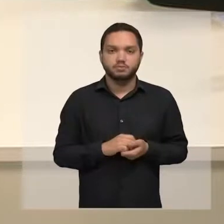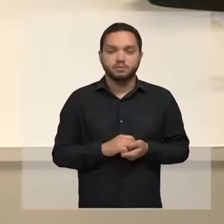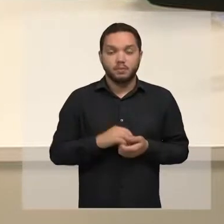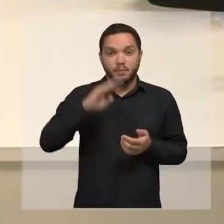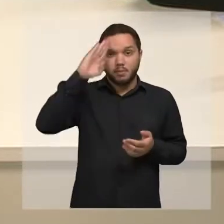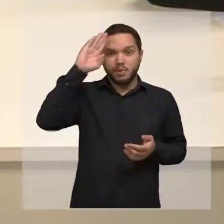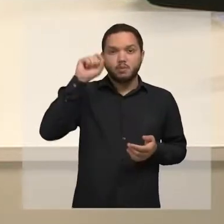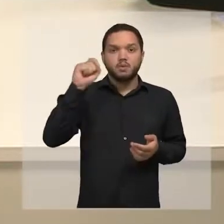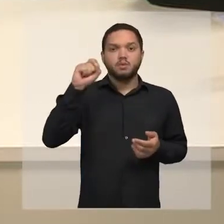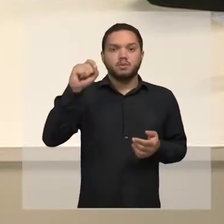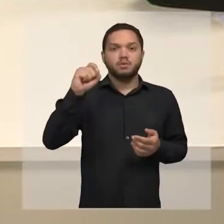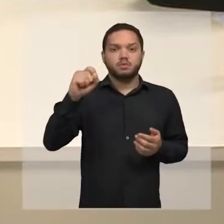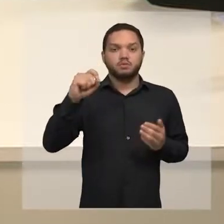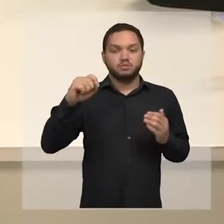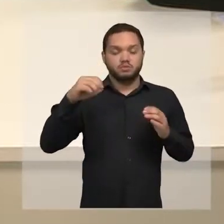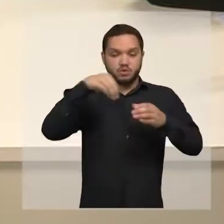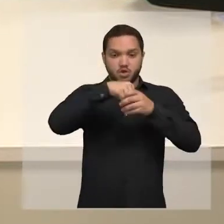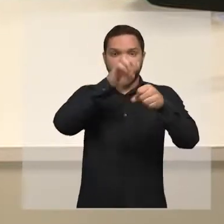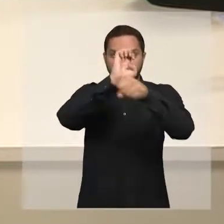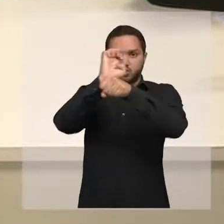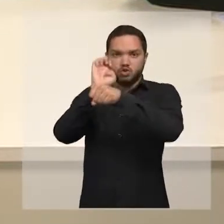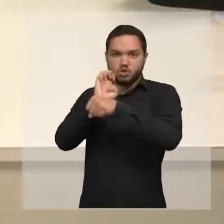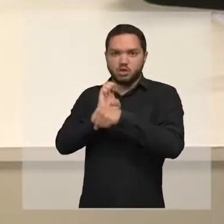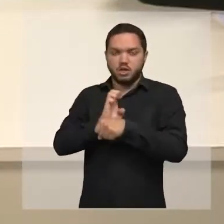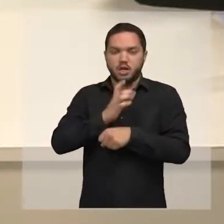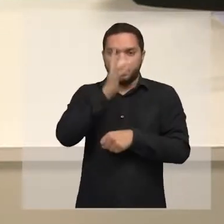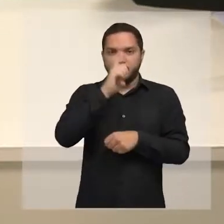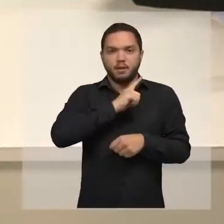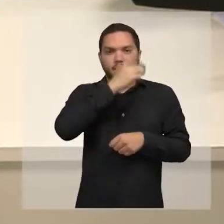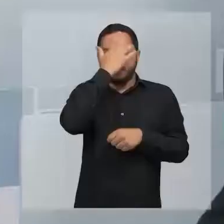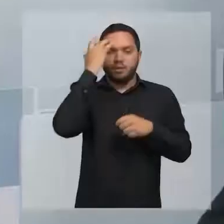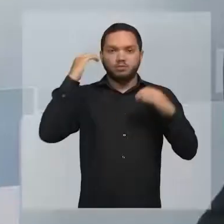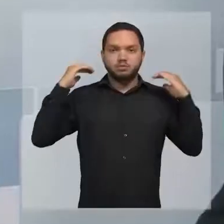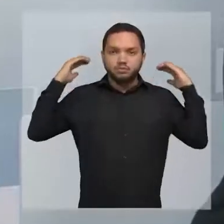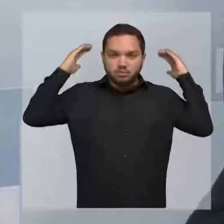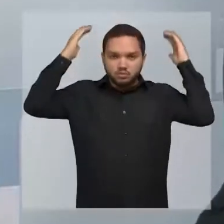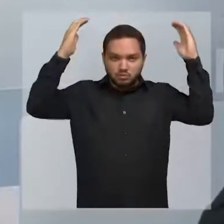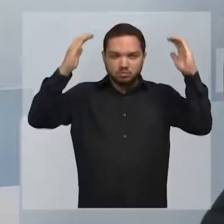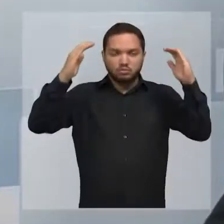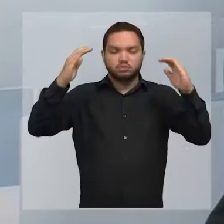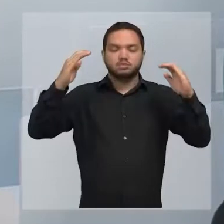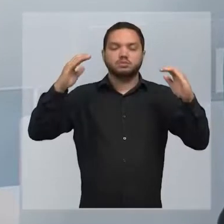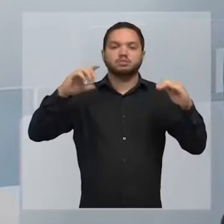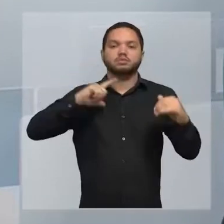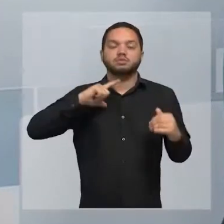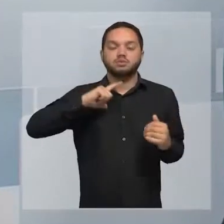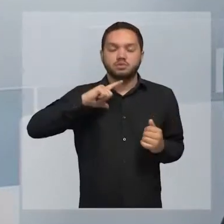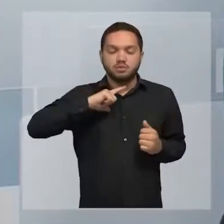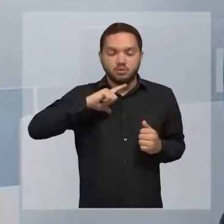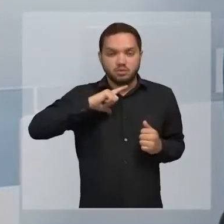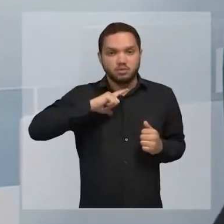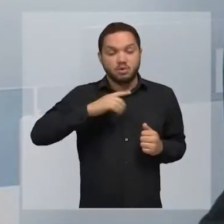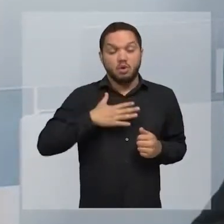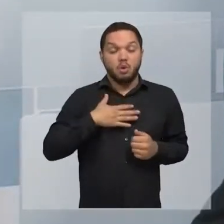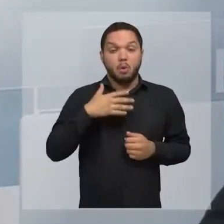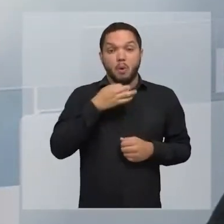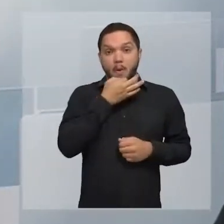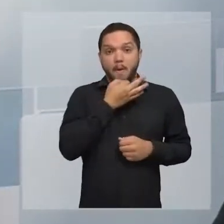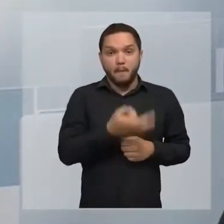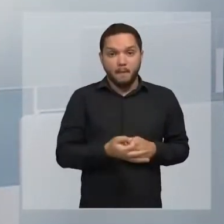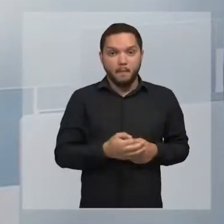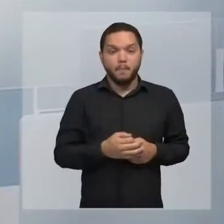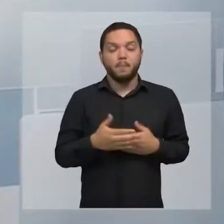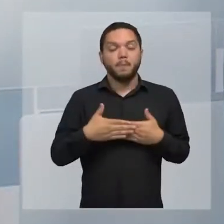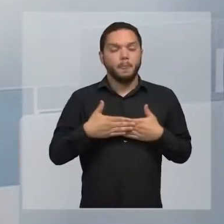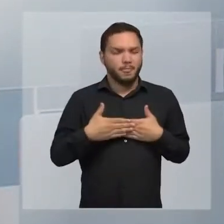capítulo. Principalmente nas autarquias dos estados, as autarquias federais nos estados. Aonde,